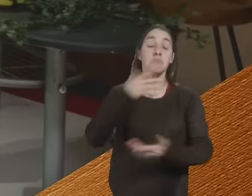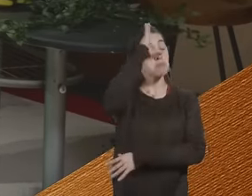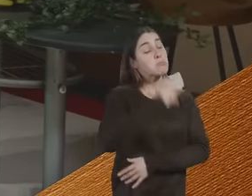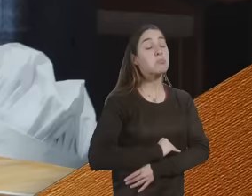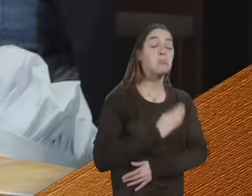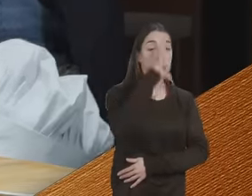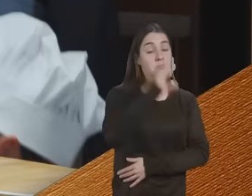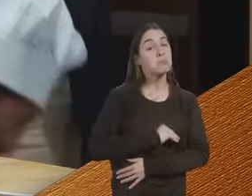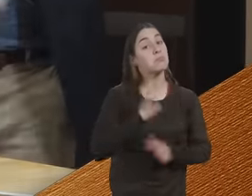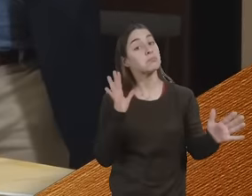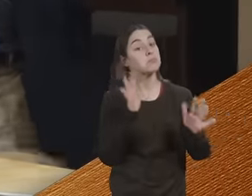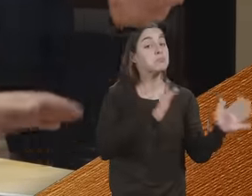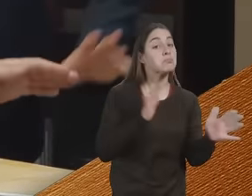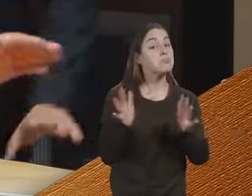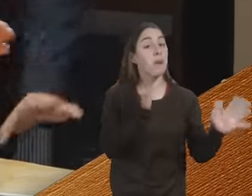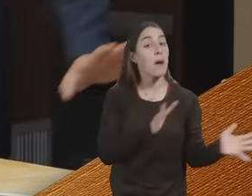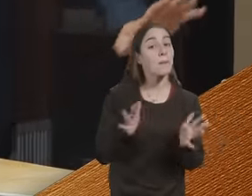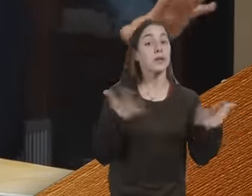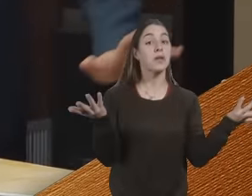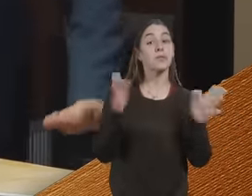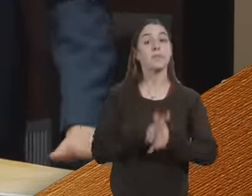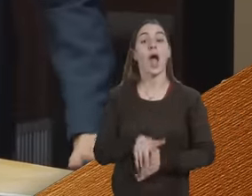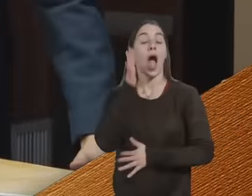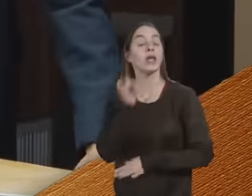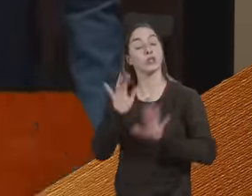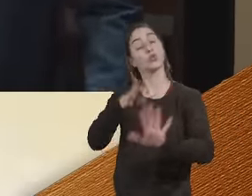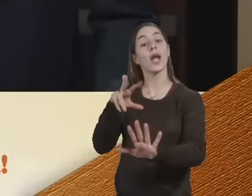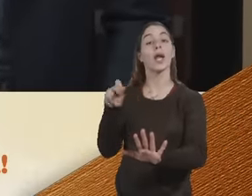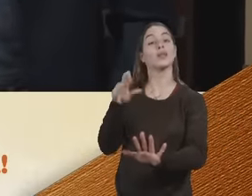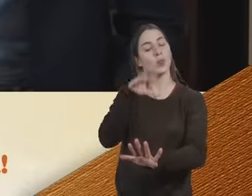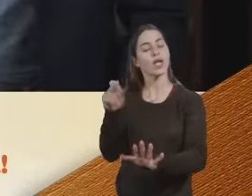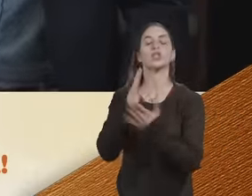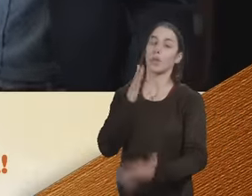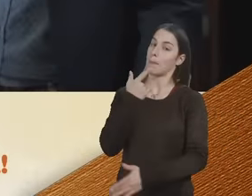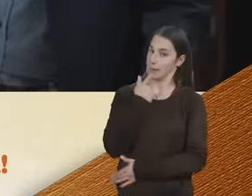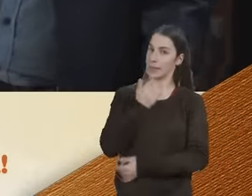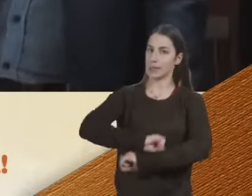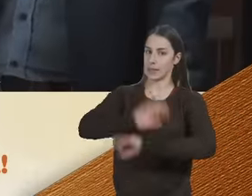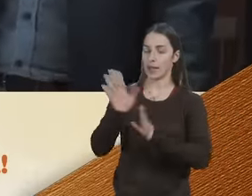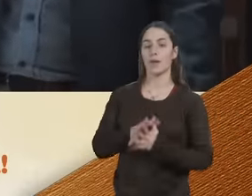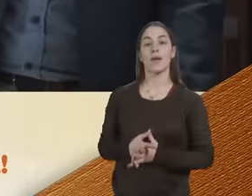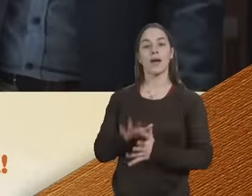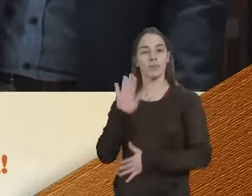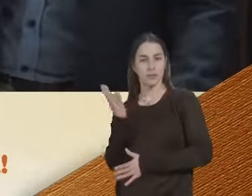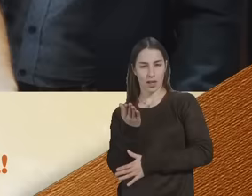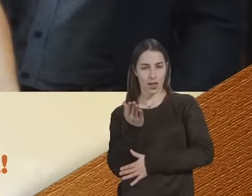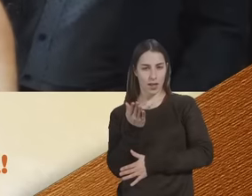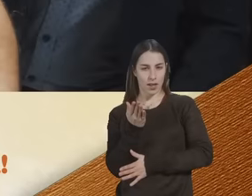capaz de ficar, não é? Partir... Nós confiamos no Ricardo, não é? Está aqui calminho, está assim, ótimo. Joana, só para perceber, não é? Como é que fazer é? Assim um patá.